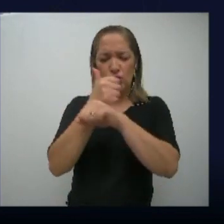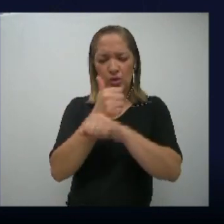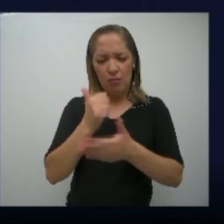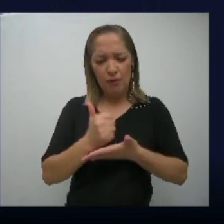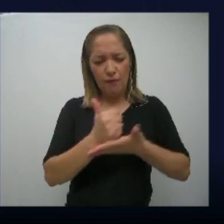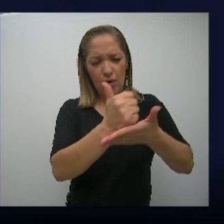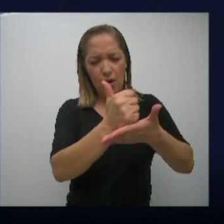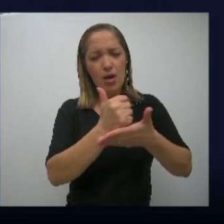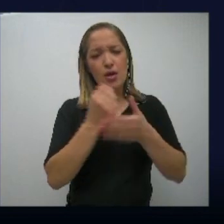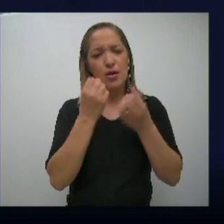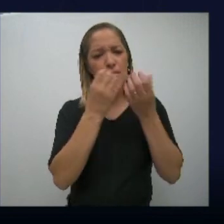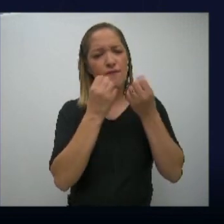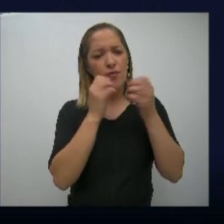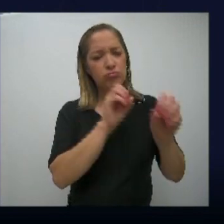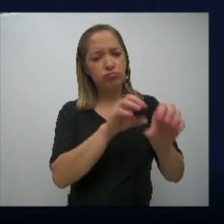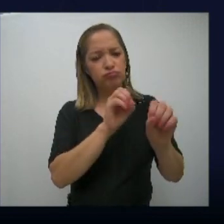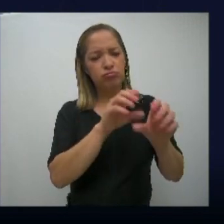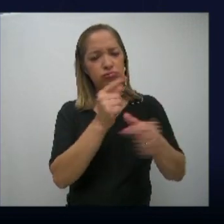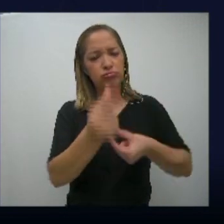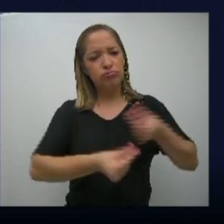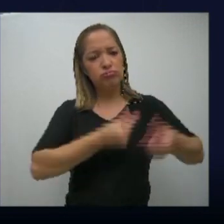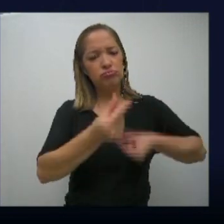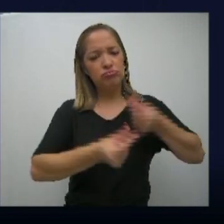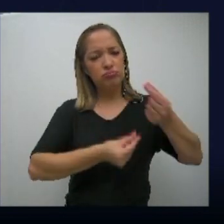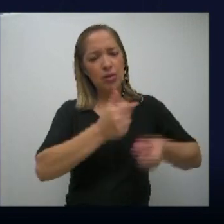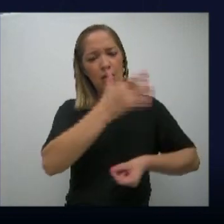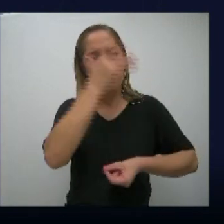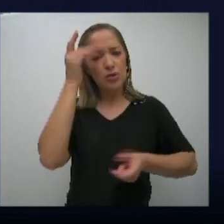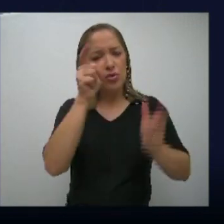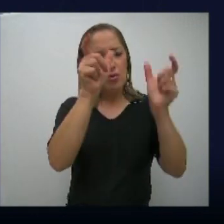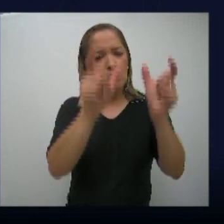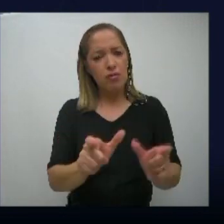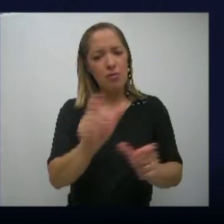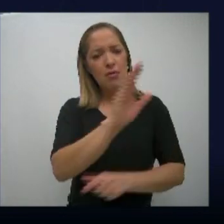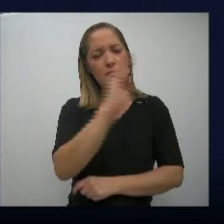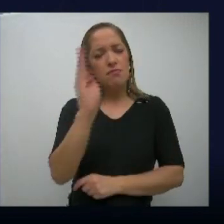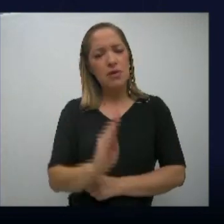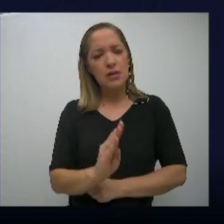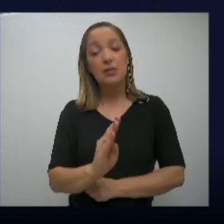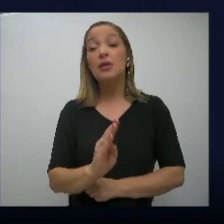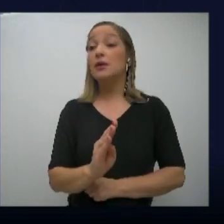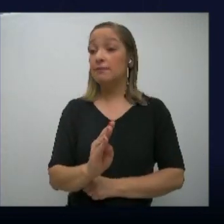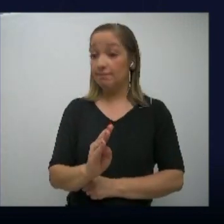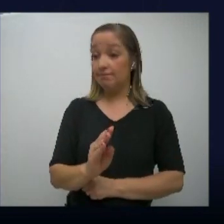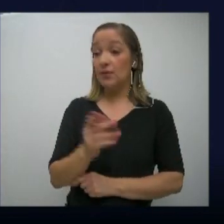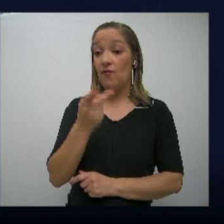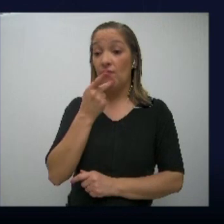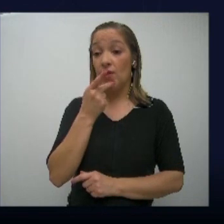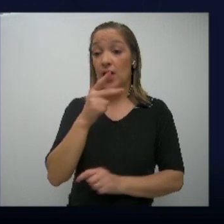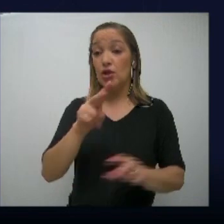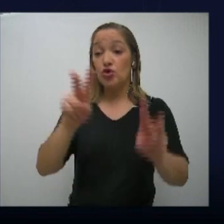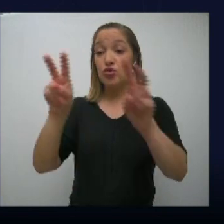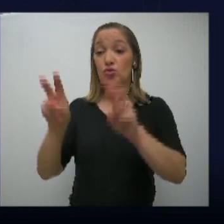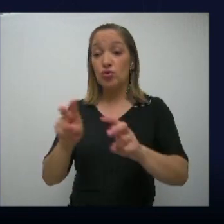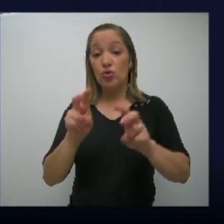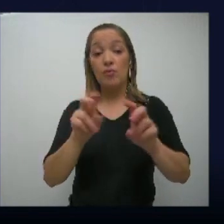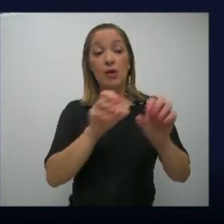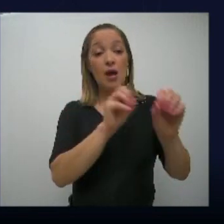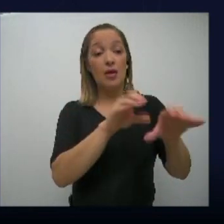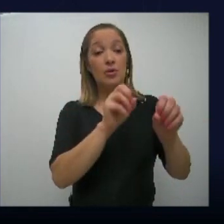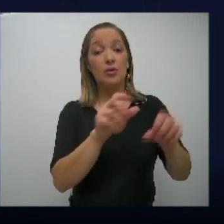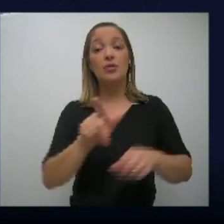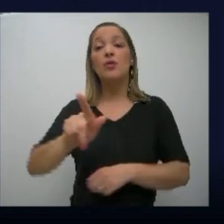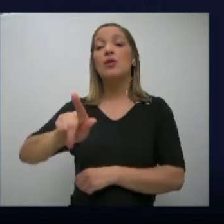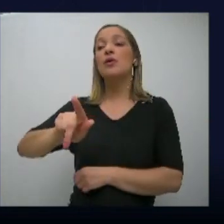levar informação educação financeira por brasileiro e faz esse gancho de educação e leve como é que você vê